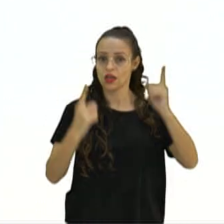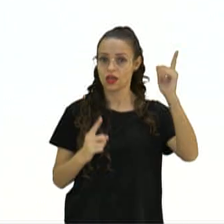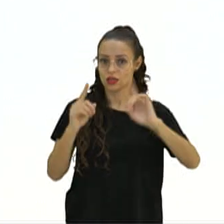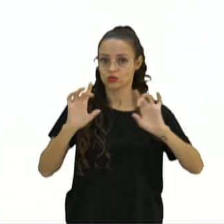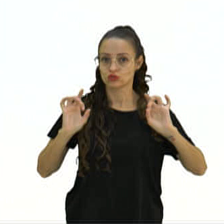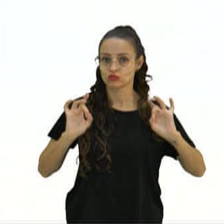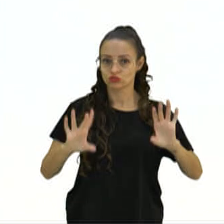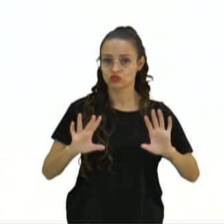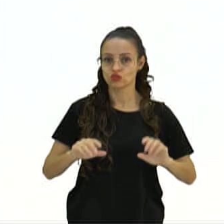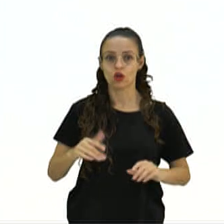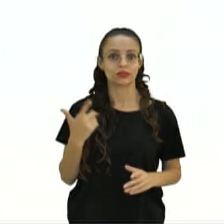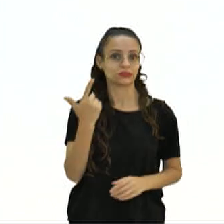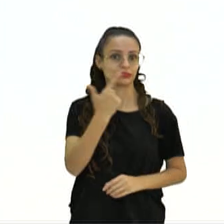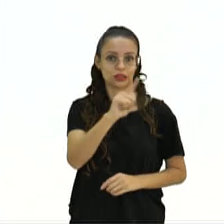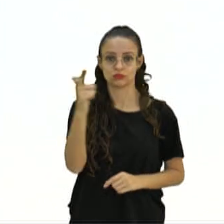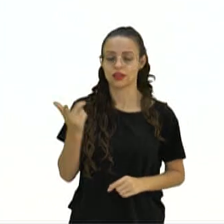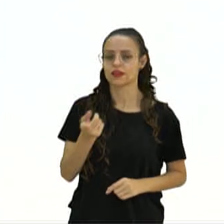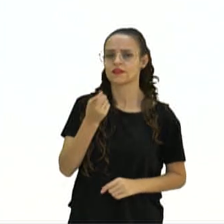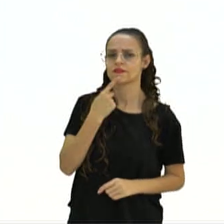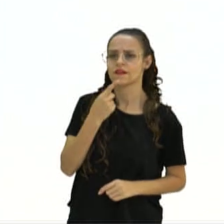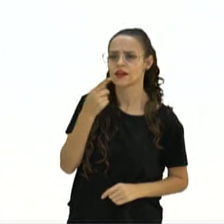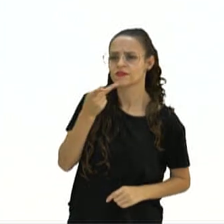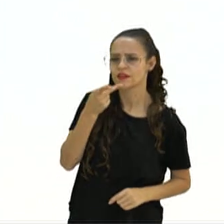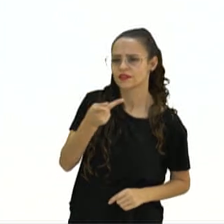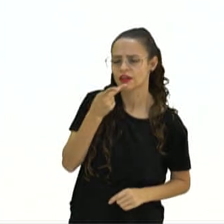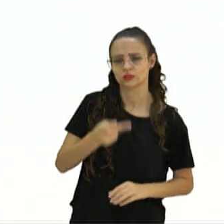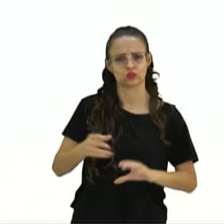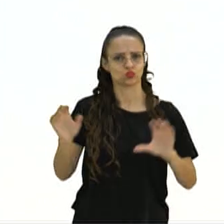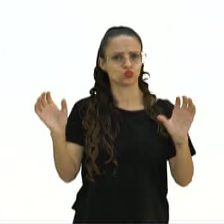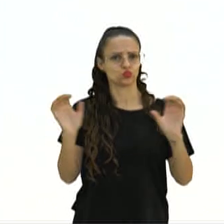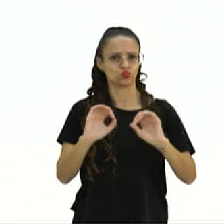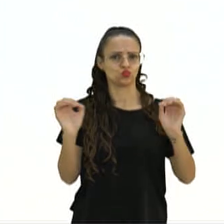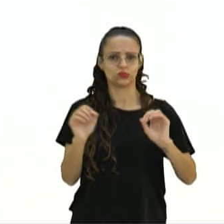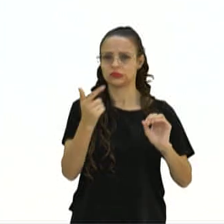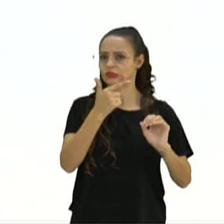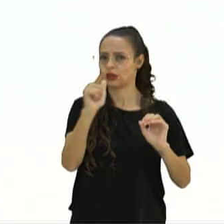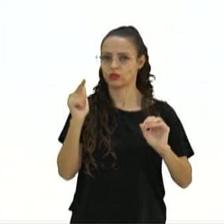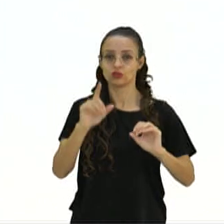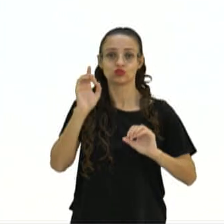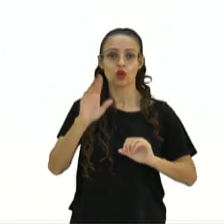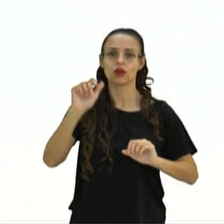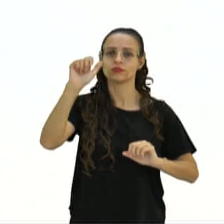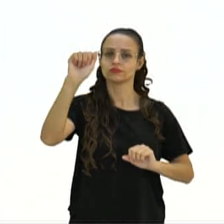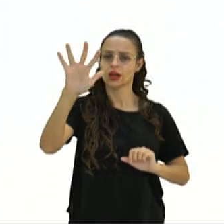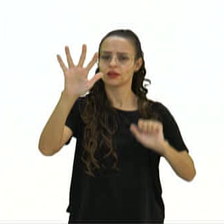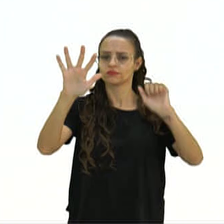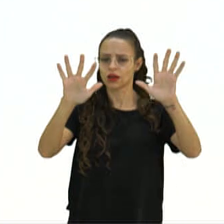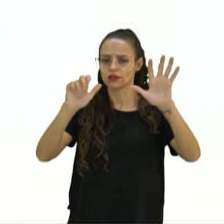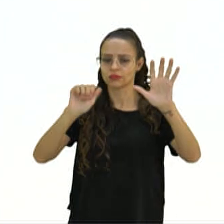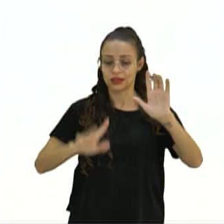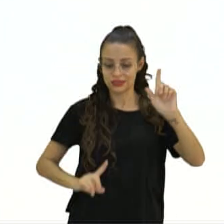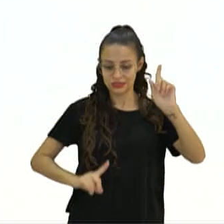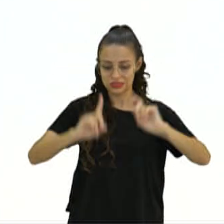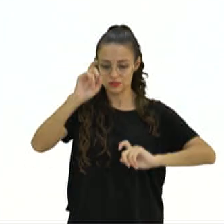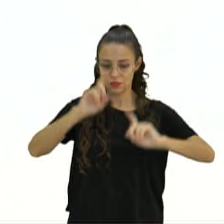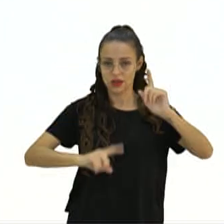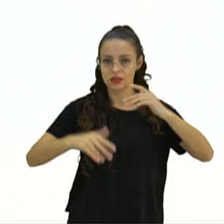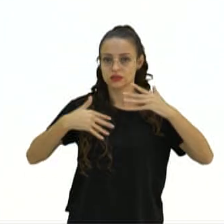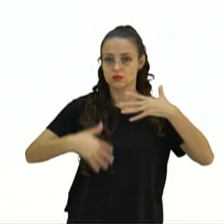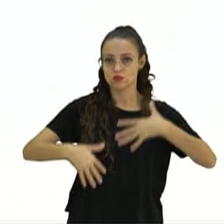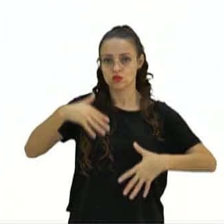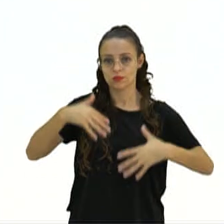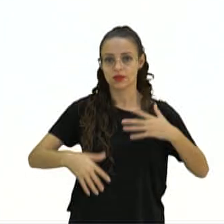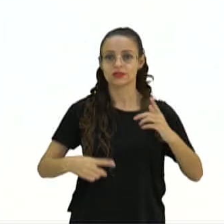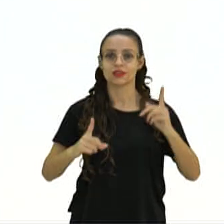de sinais. Então, não existe a parte falada, a parte oral, né? Então, somente é expressão corporal, movimentos,